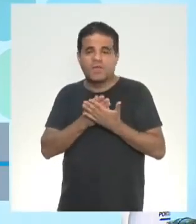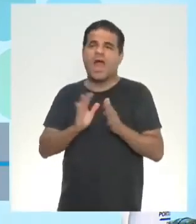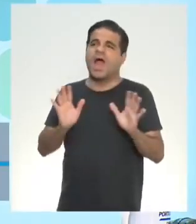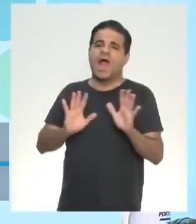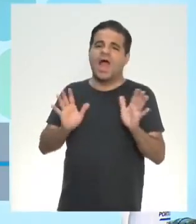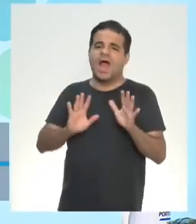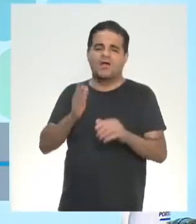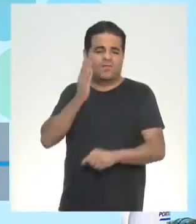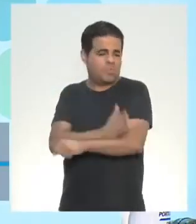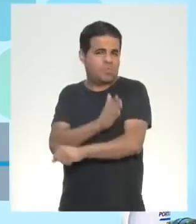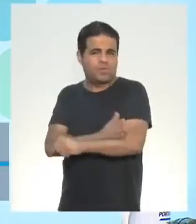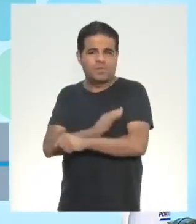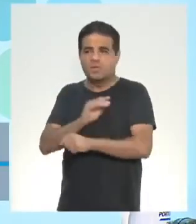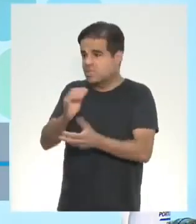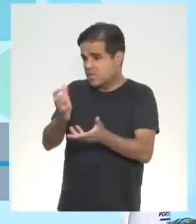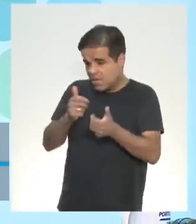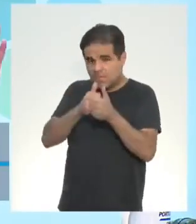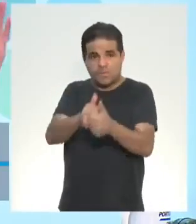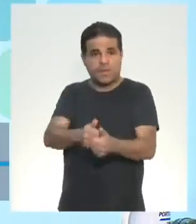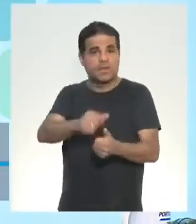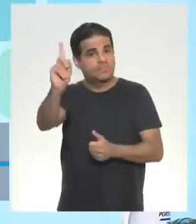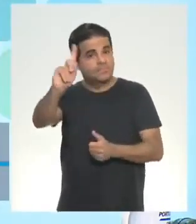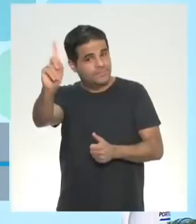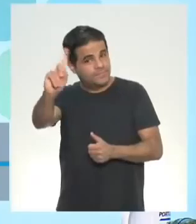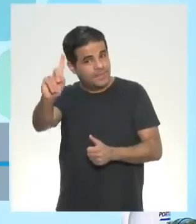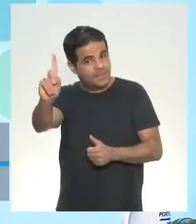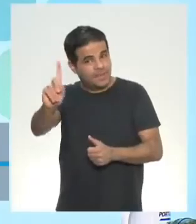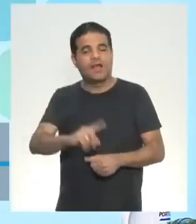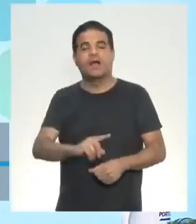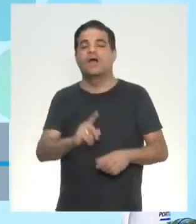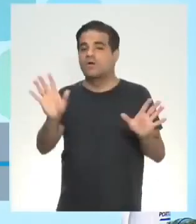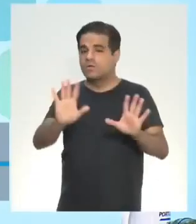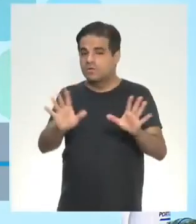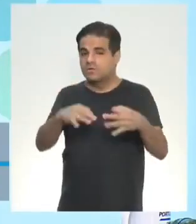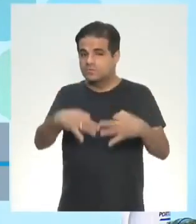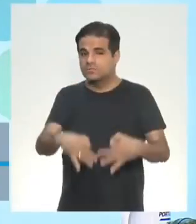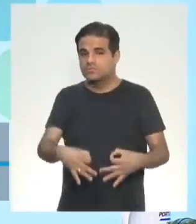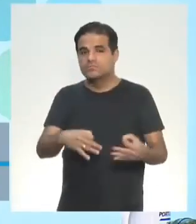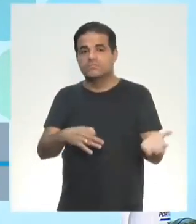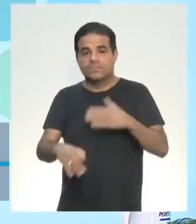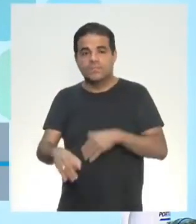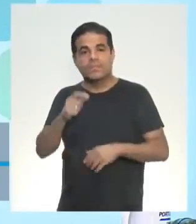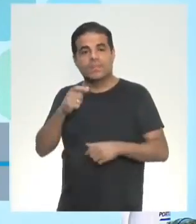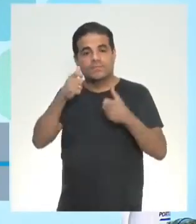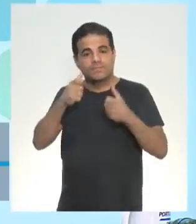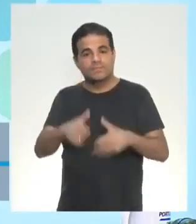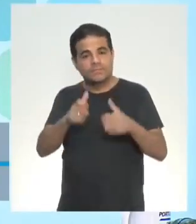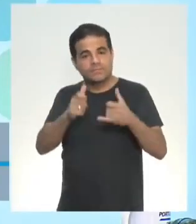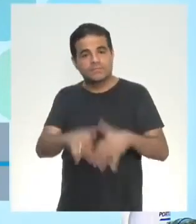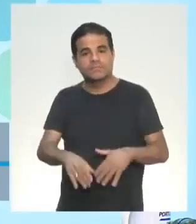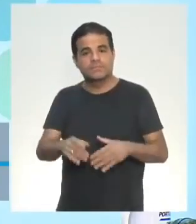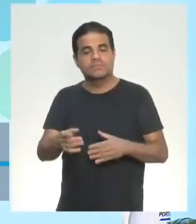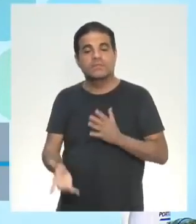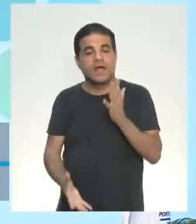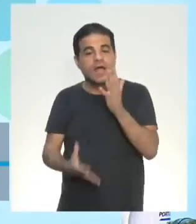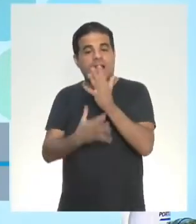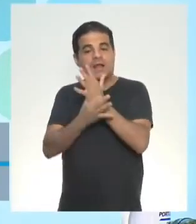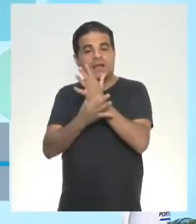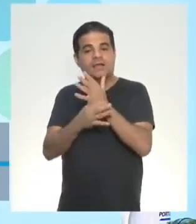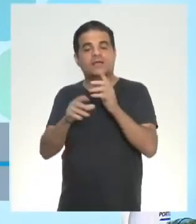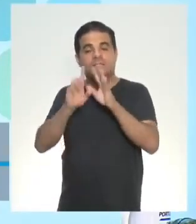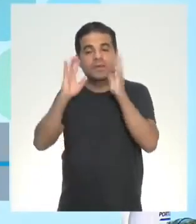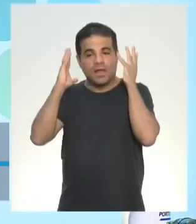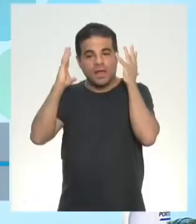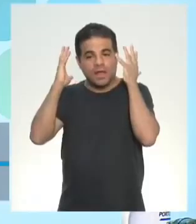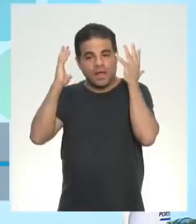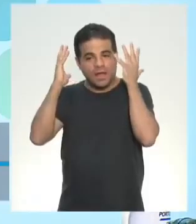falar modernismo, quem quiser que me acompanhe. Opa, peraí, não é bem assim. Então, por isso que nós vamos falar de realismo e